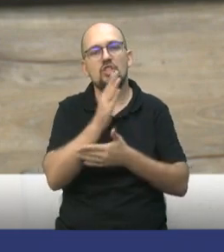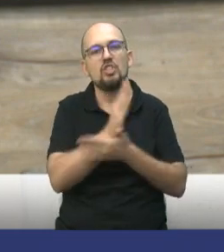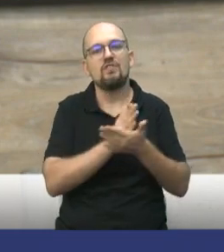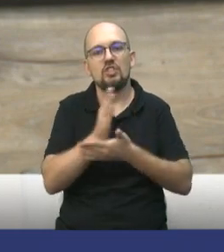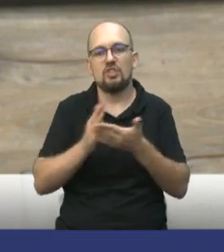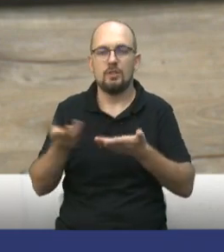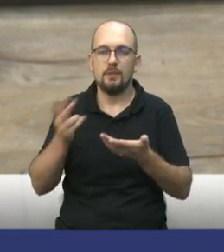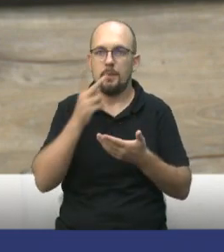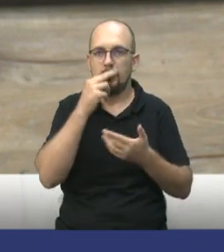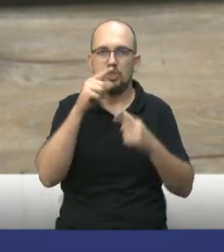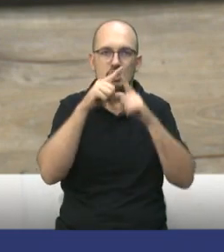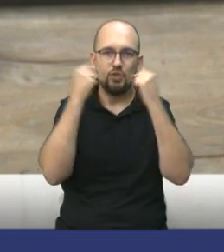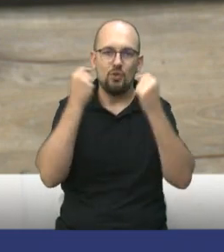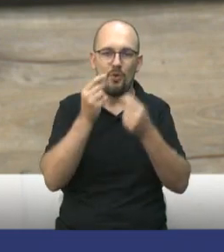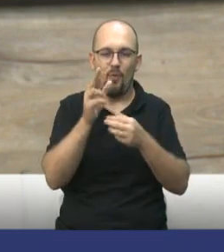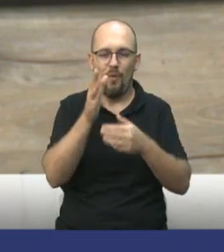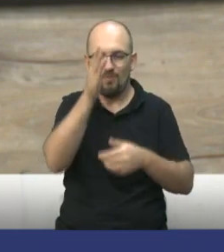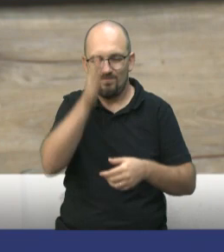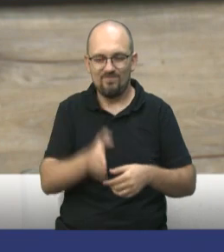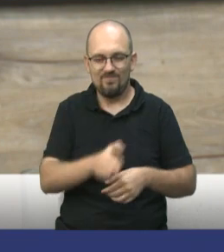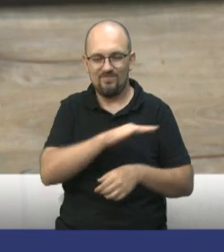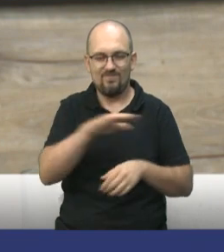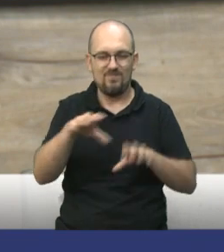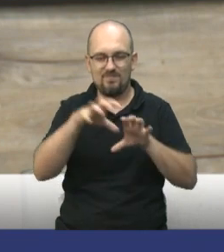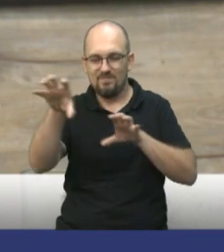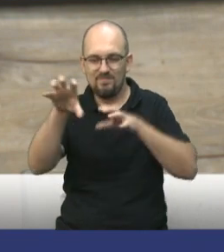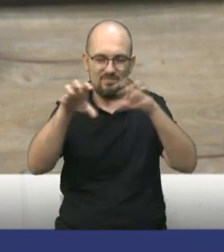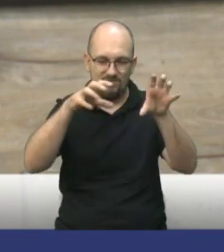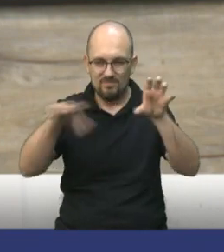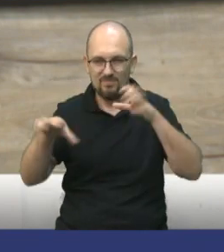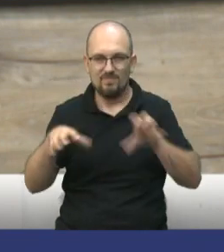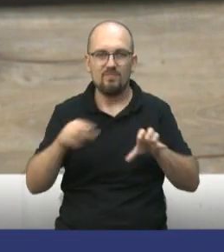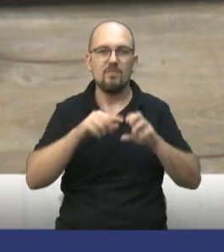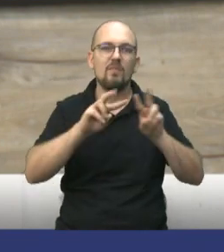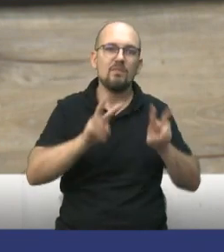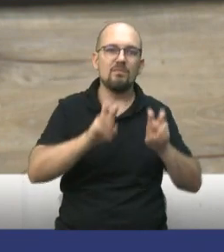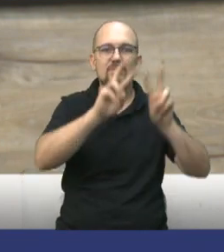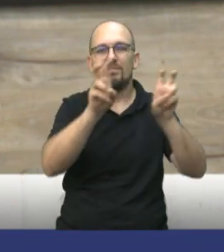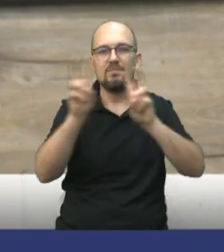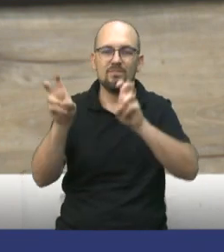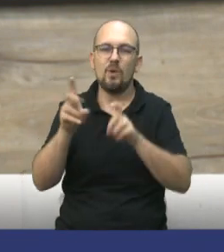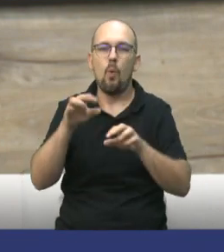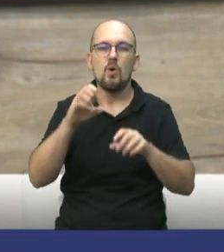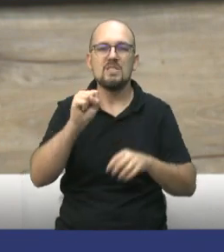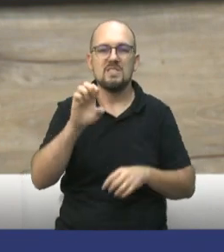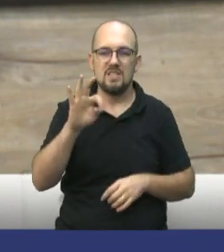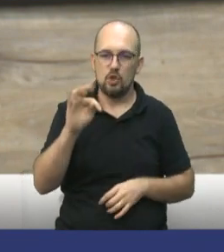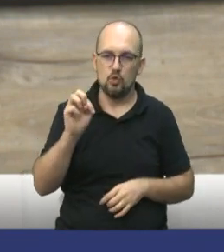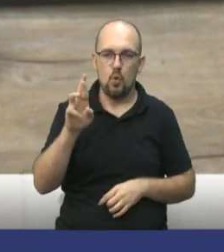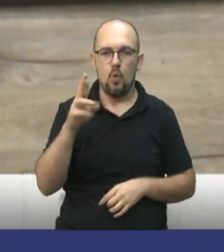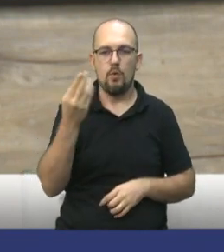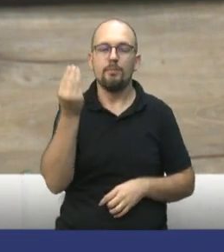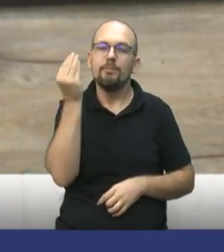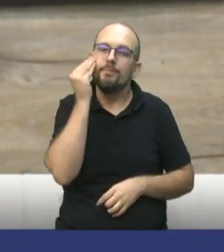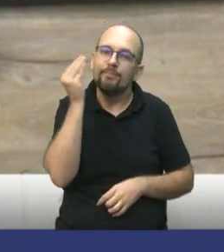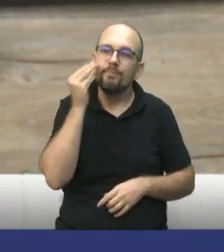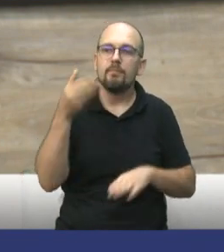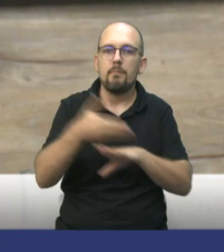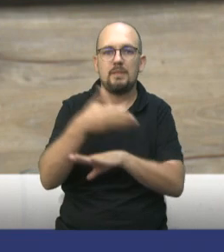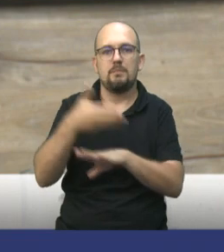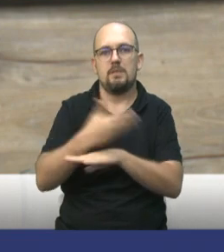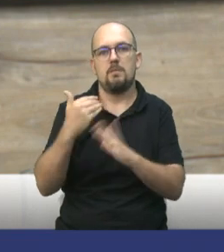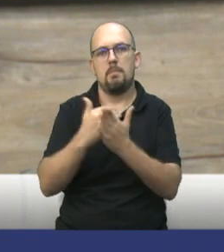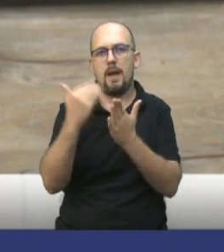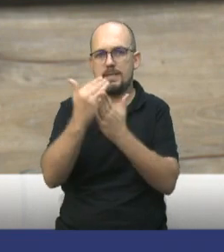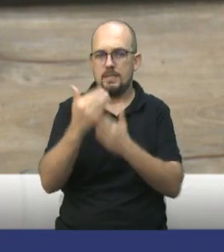em 4 por setores, para a gente poder ter mais efetivamente a população participando. Então, eu posso te afirmar com